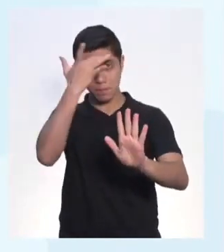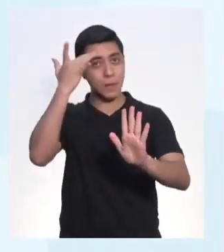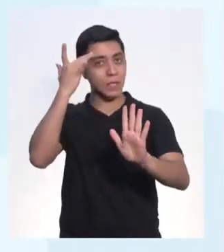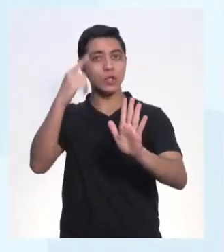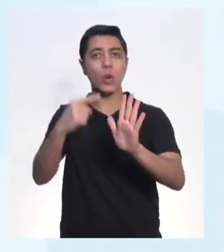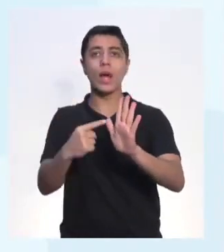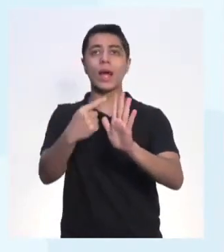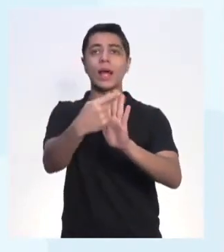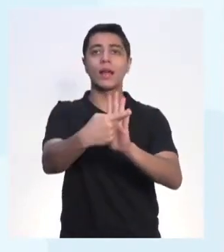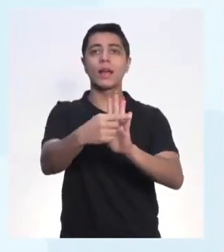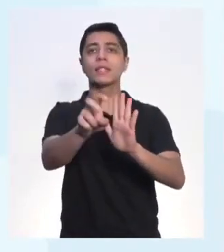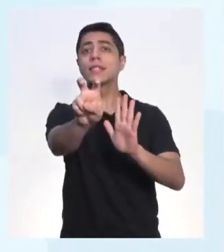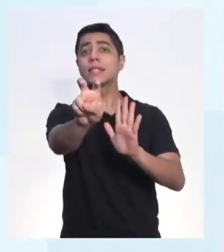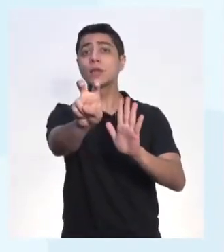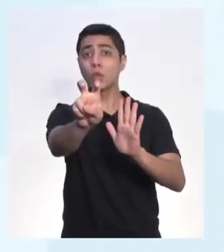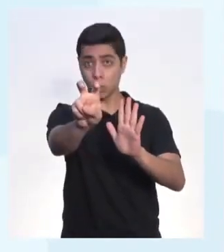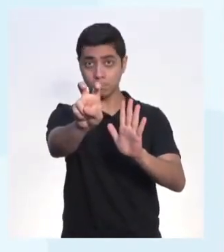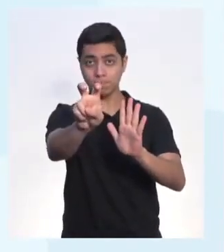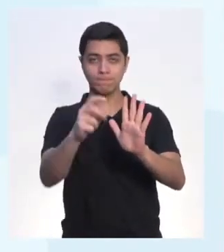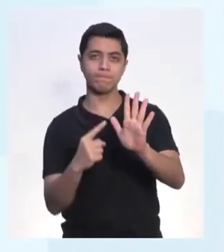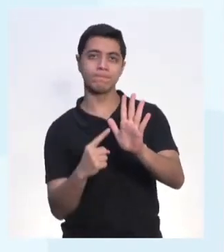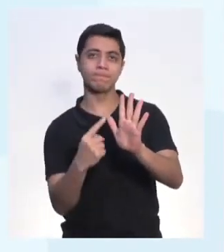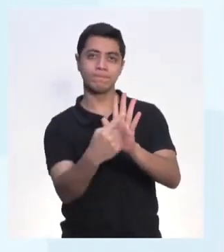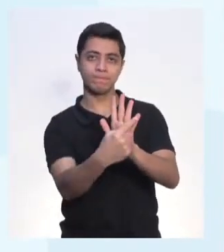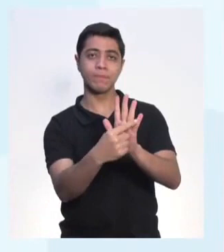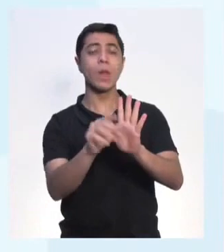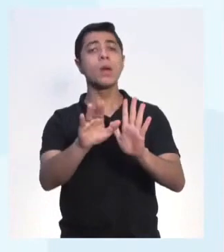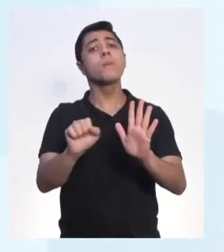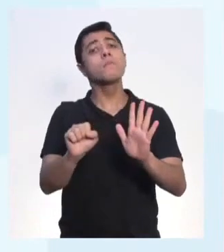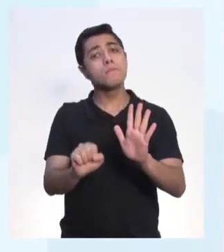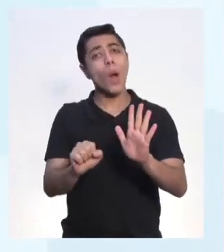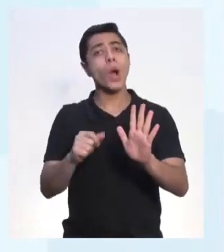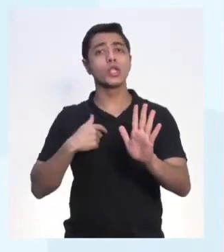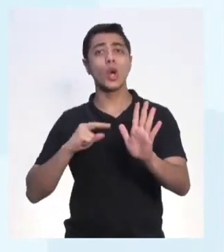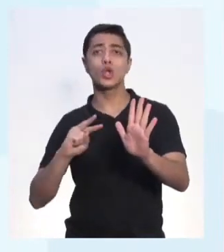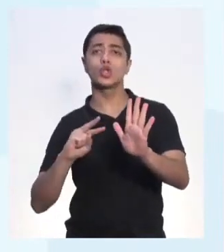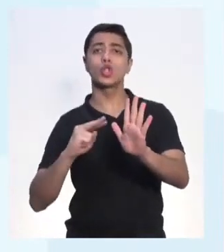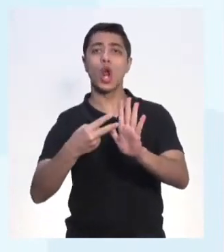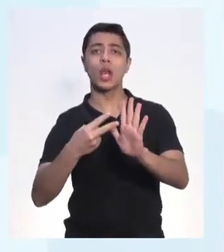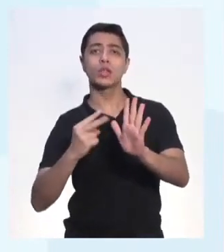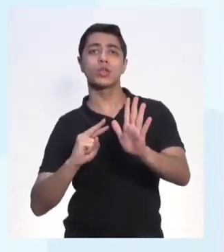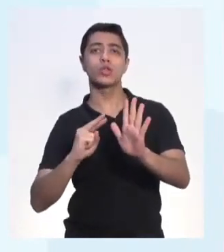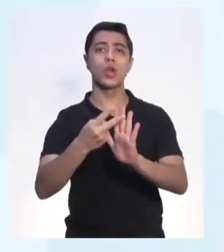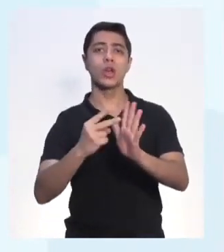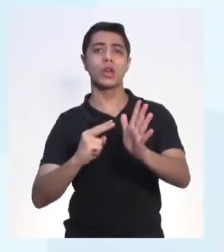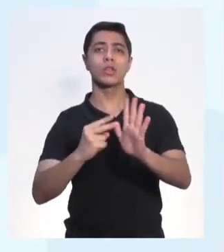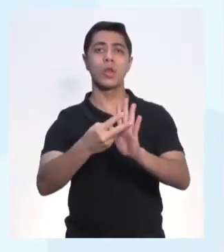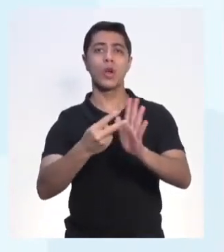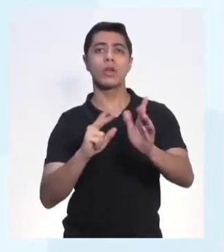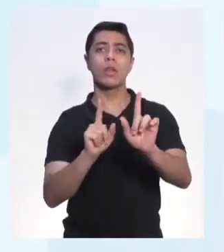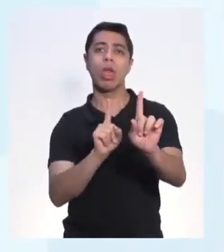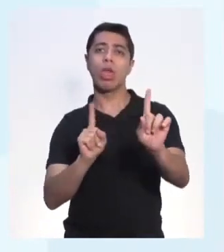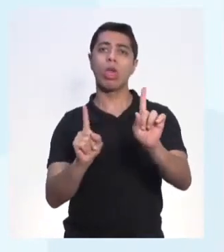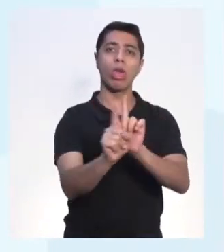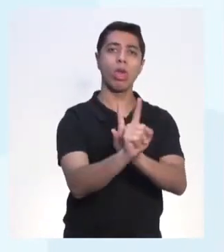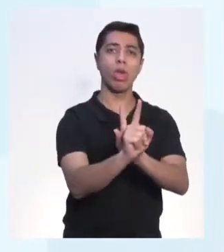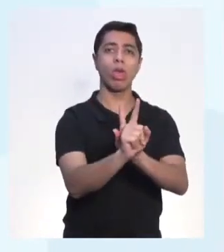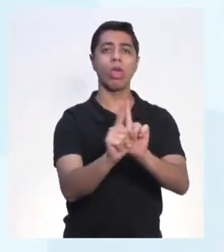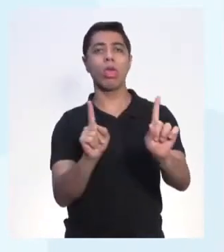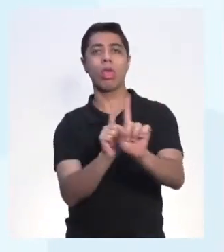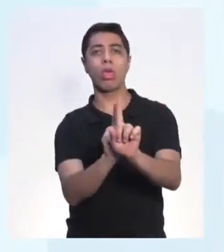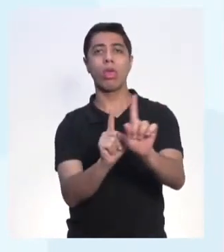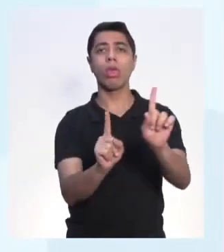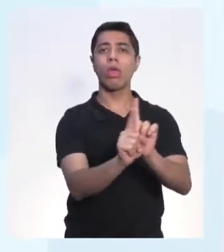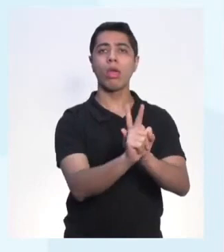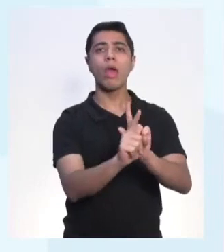pessoas apenas alternando suas posições na fila? Professora Roberta, quanto